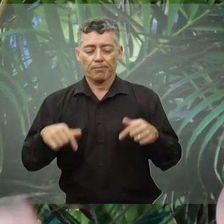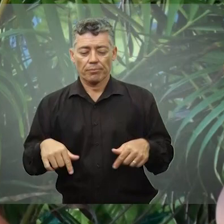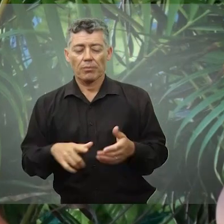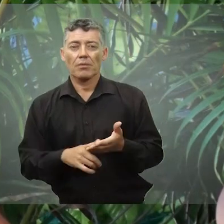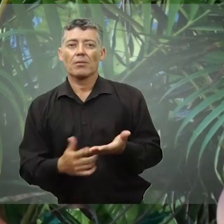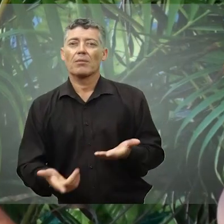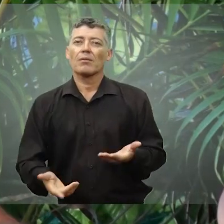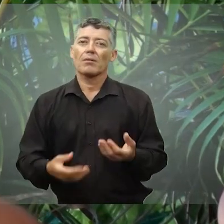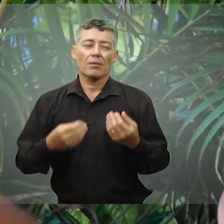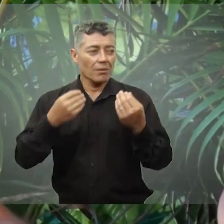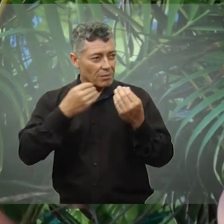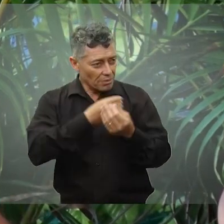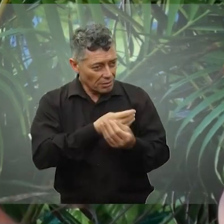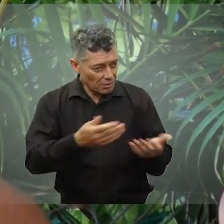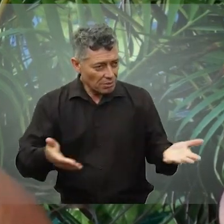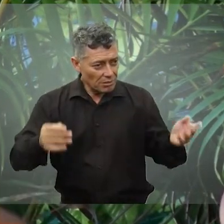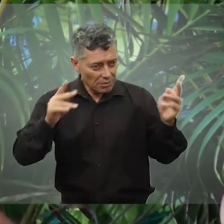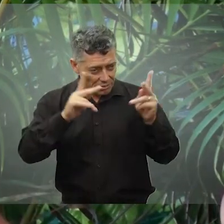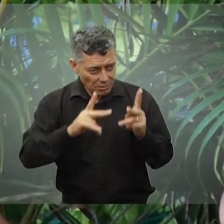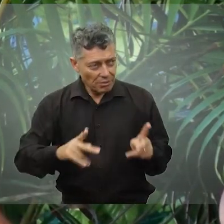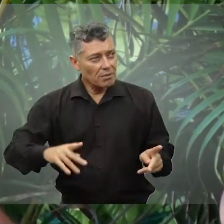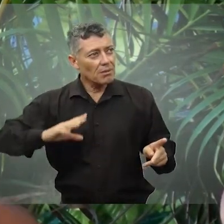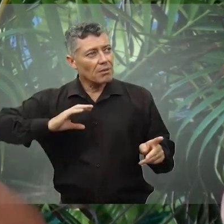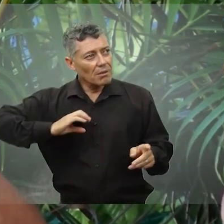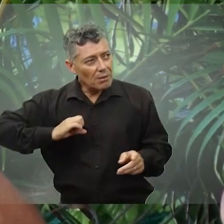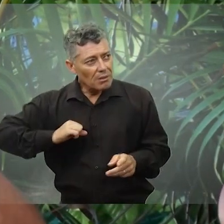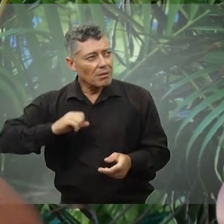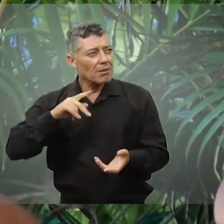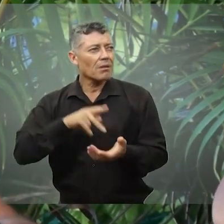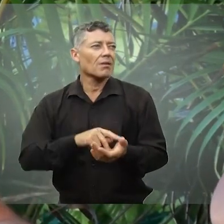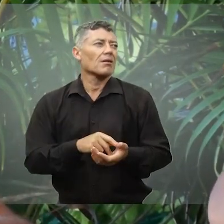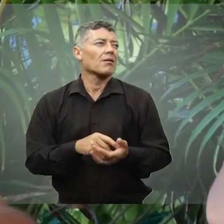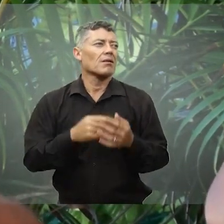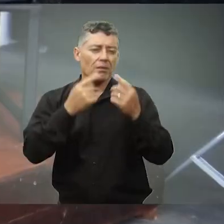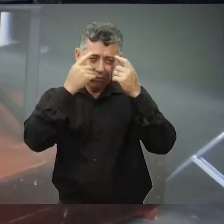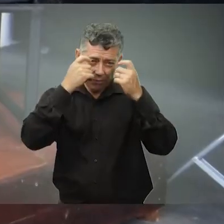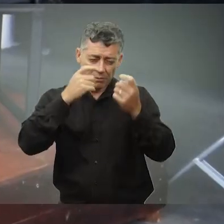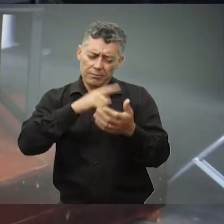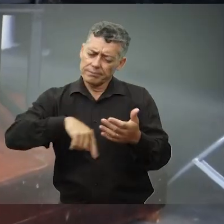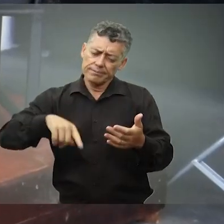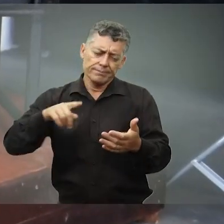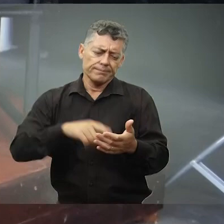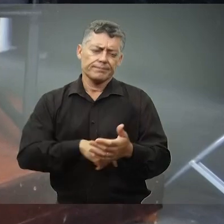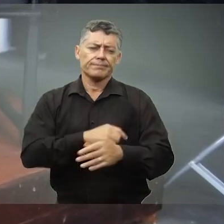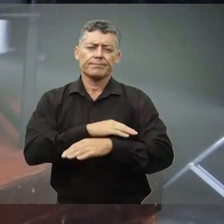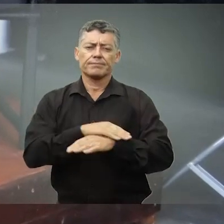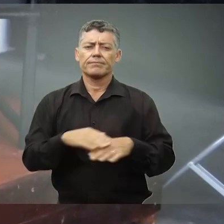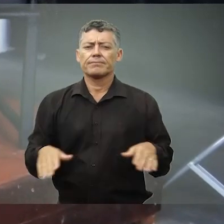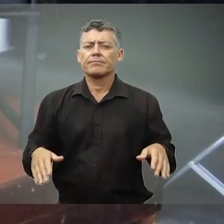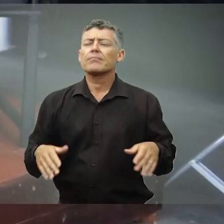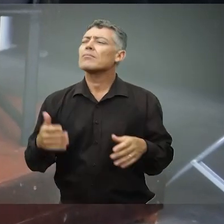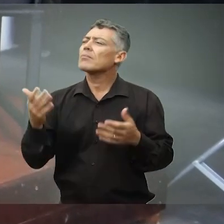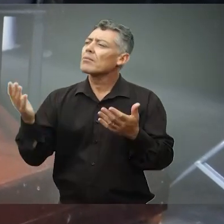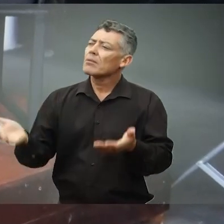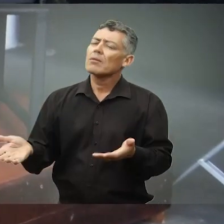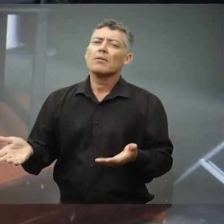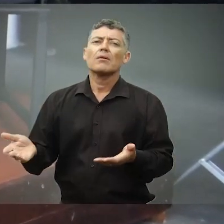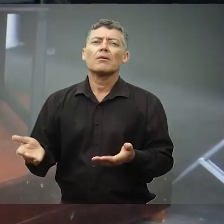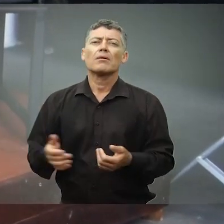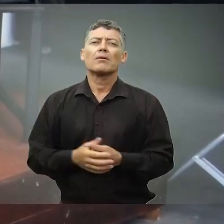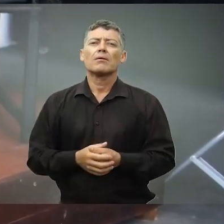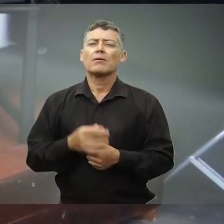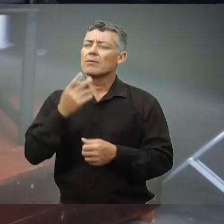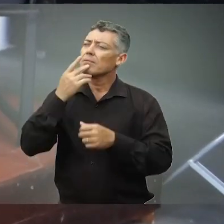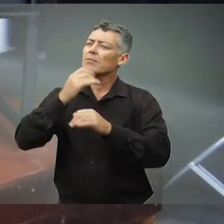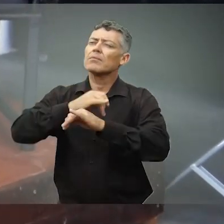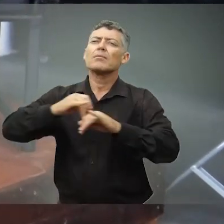levar alegria, é levar paz, é levar tranquilidade, é não a violência, é curtir como é um carnaval, por exemplo, essa